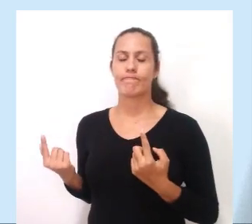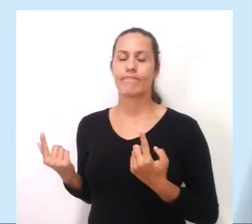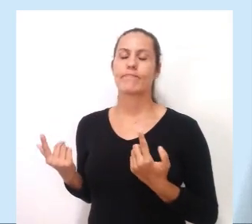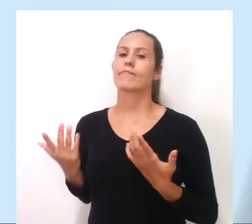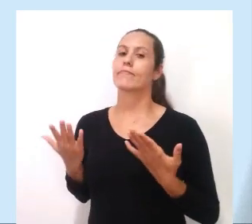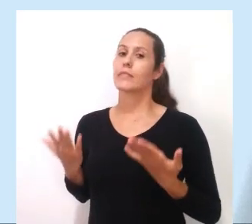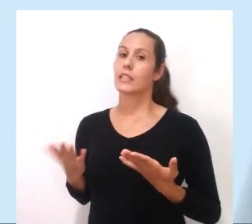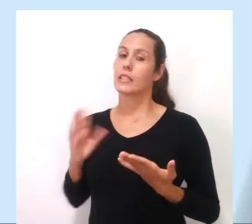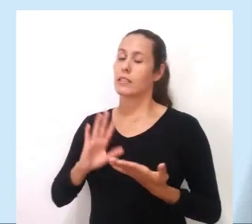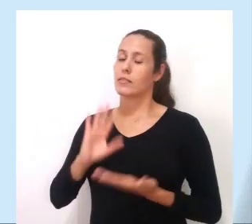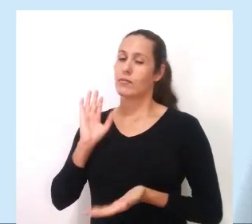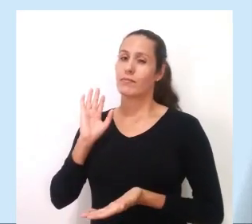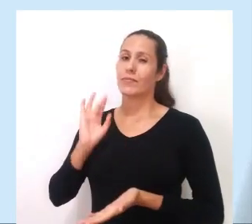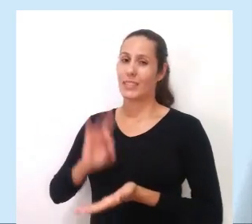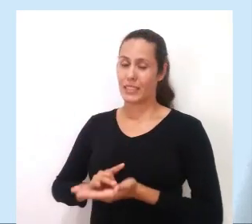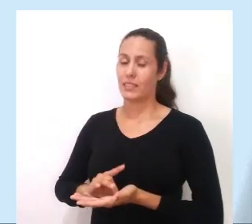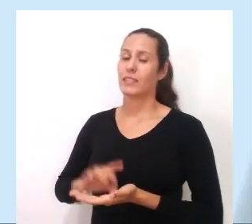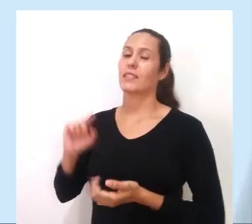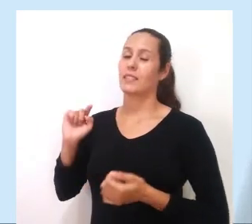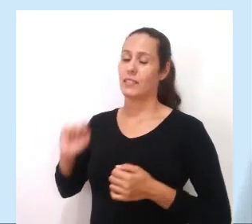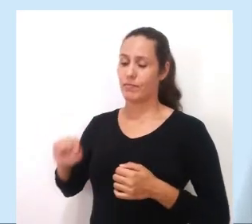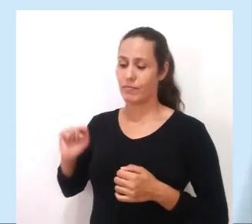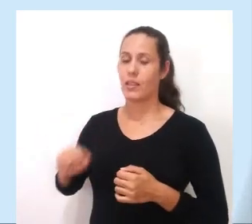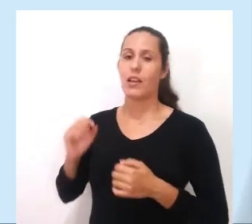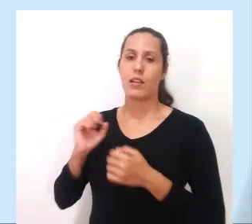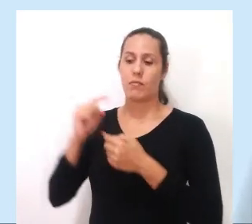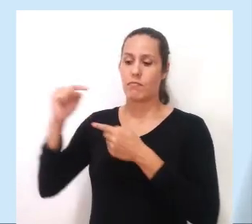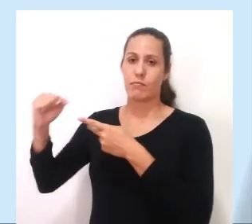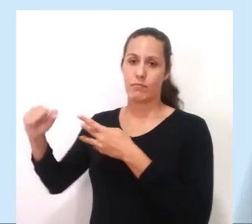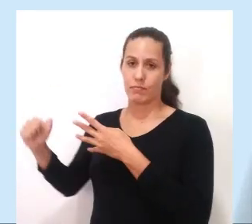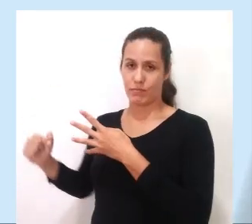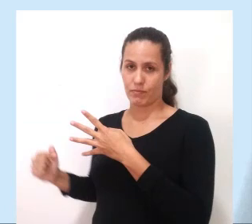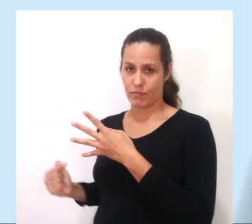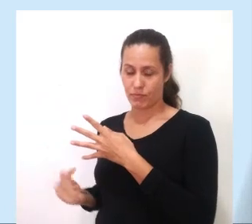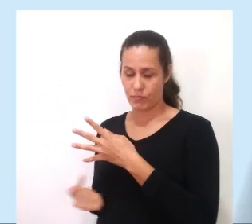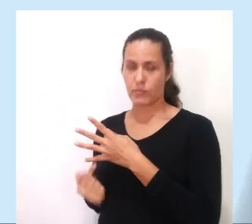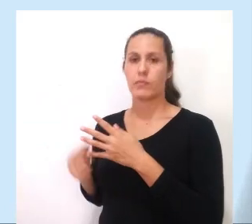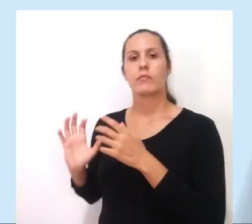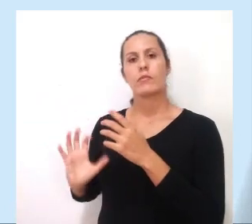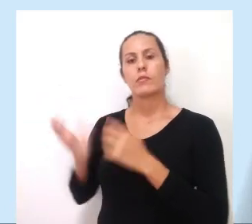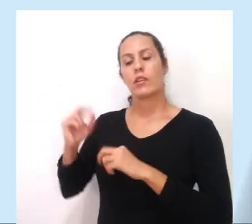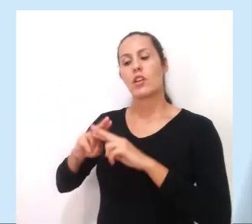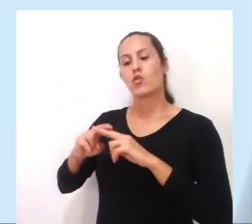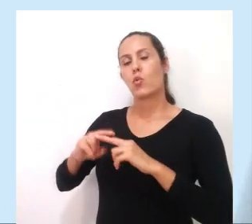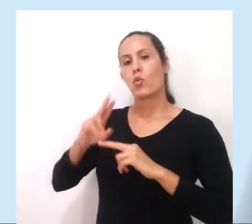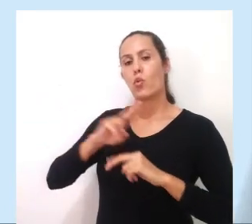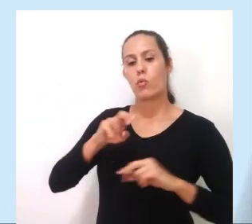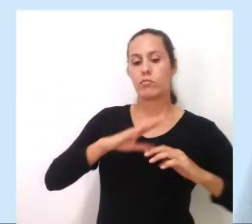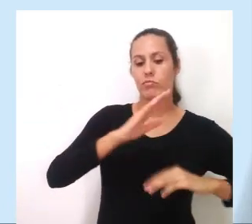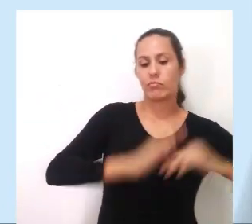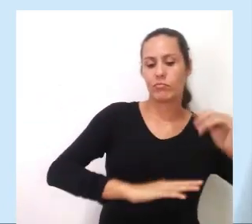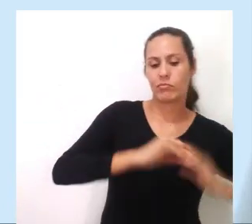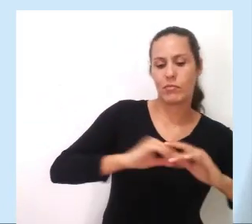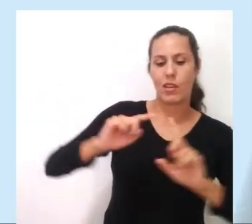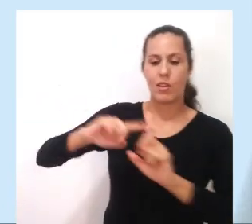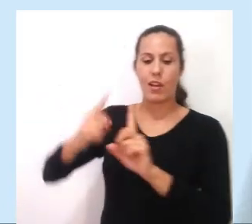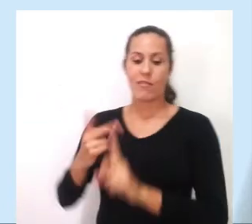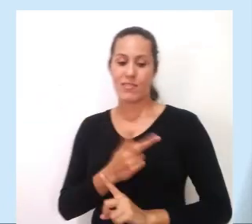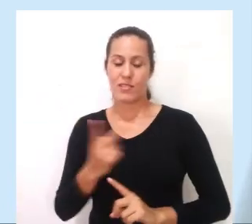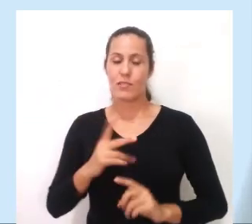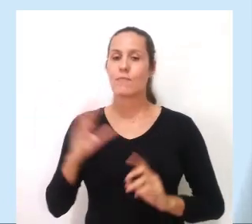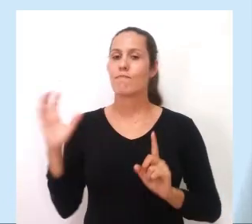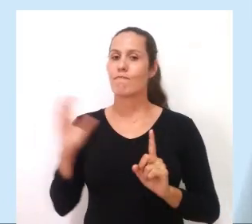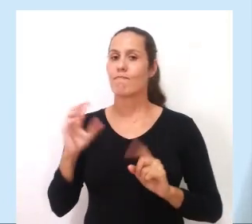eles namoram. Então, na realidade, também existem esses fatores quando se fala aí da sexualidade e